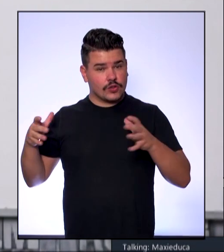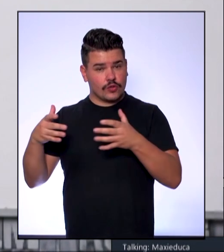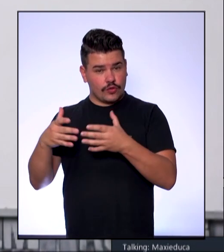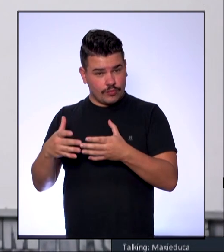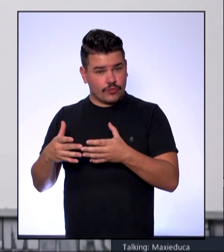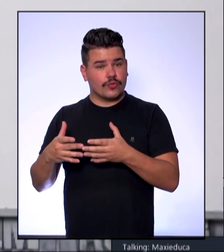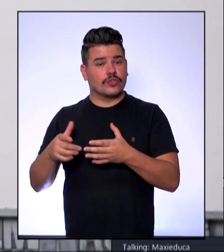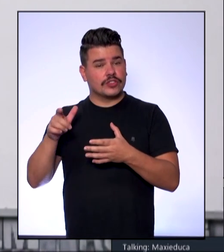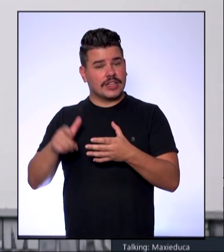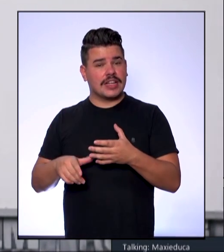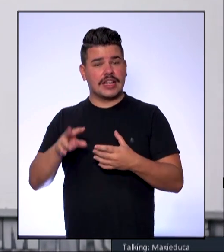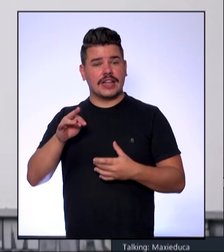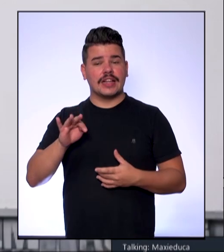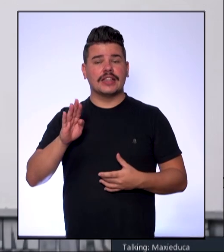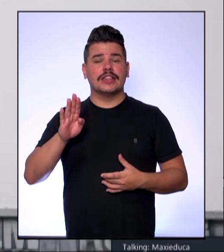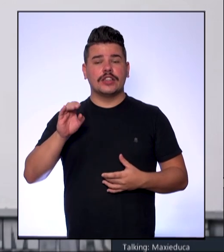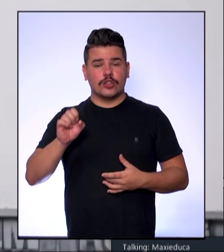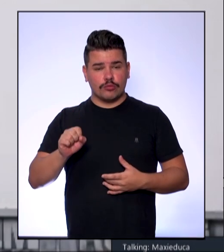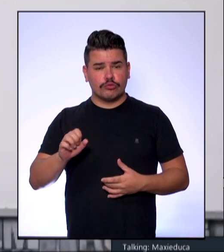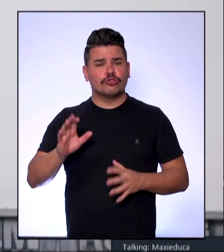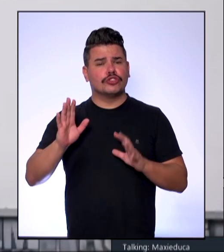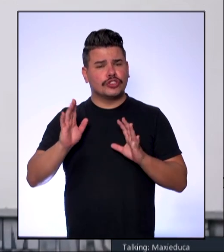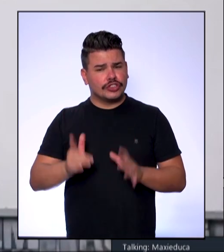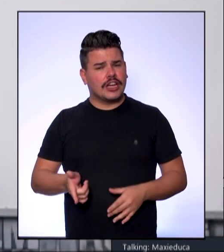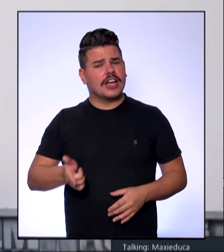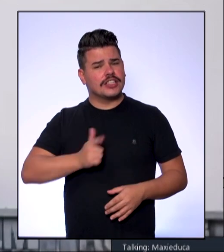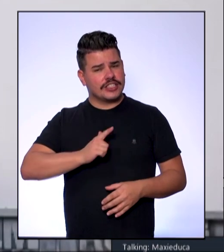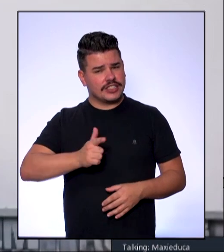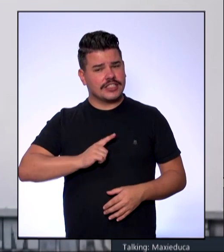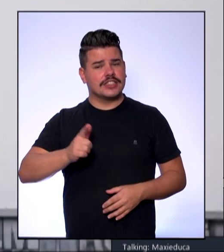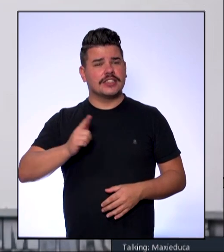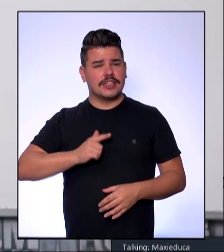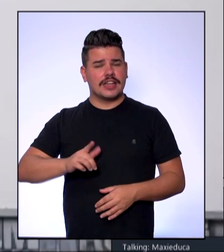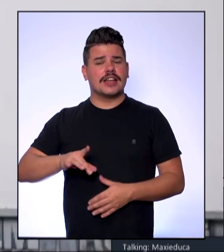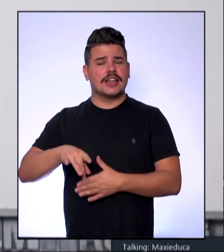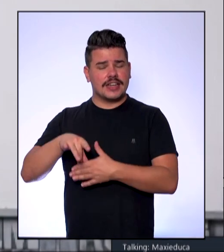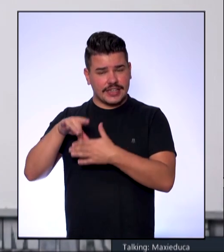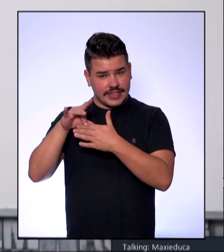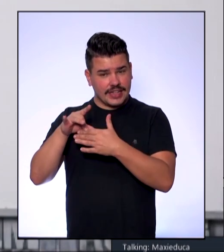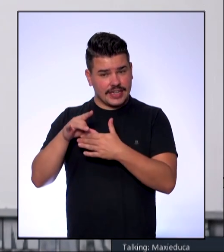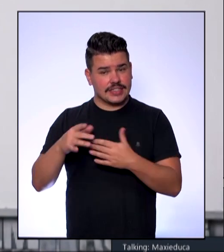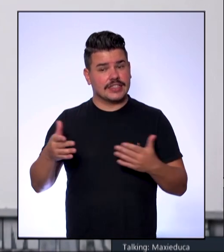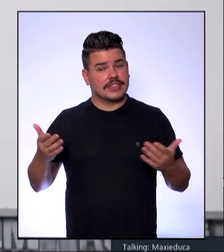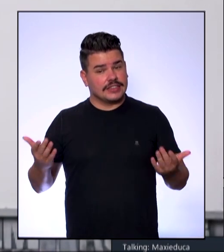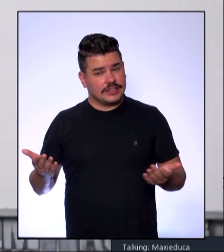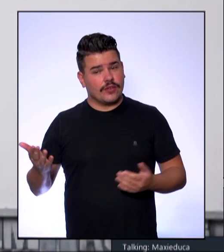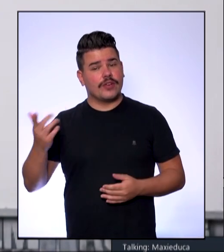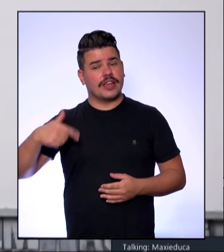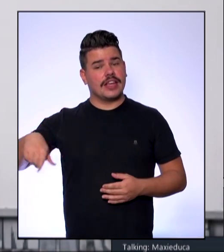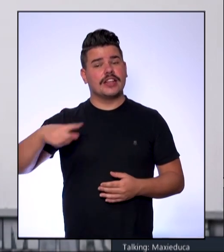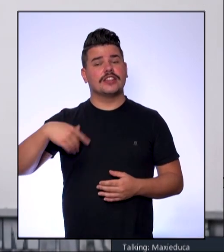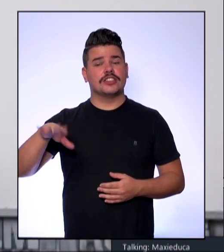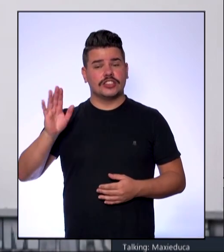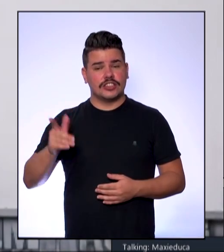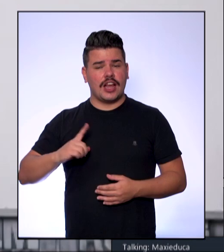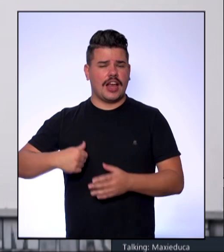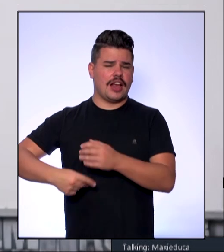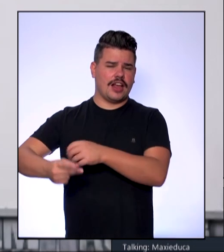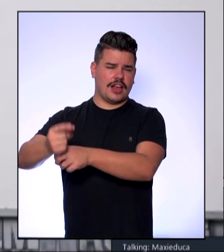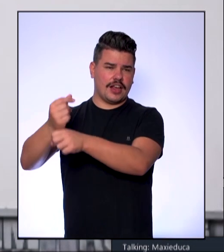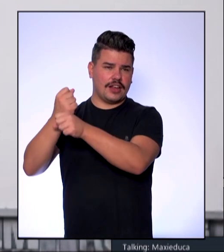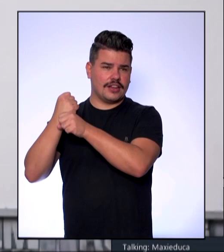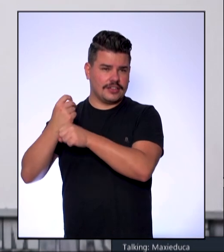lideranças. Olha só, estas tribos já tinham, em larga